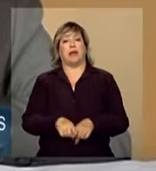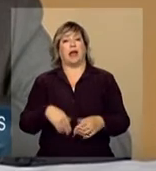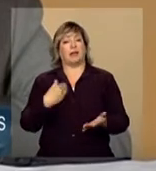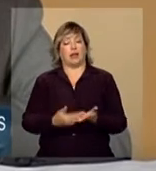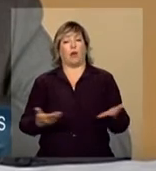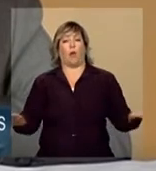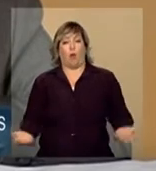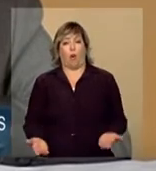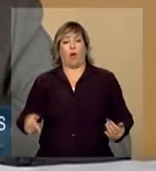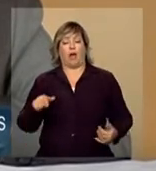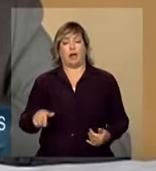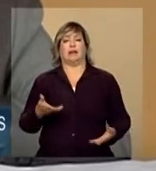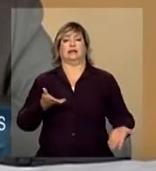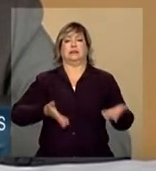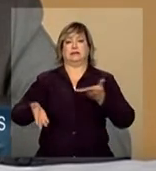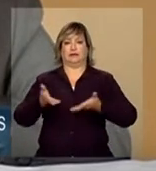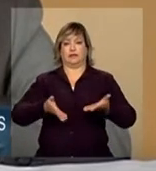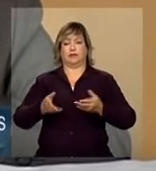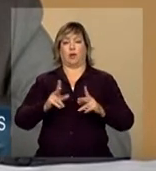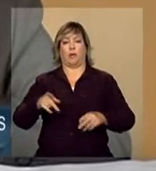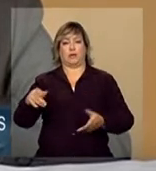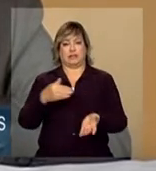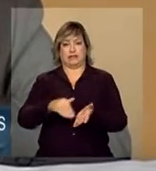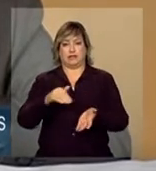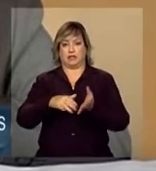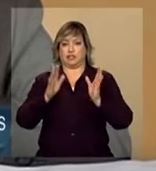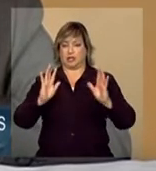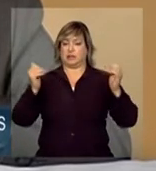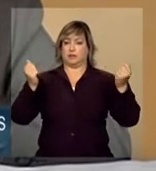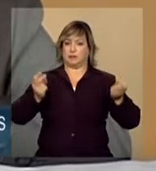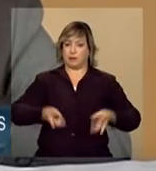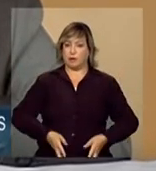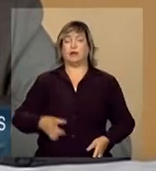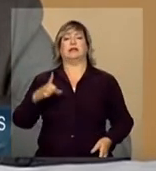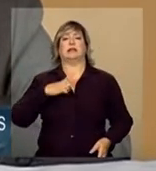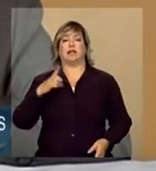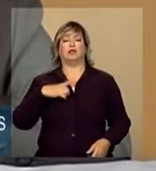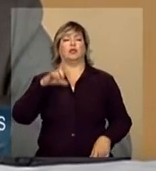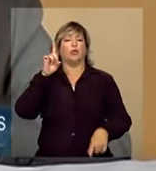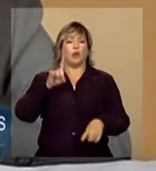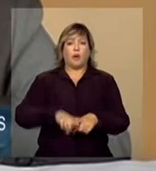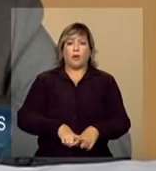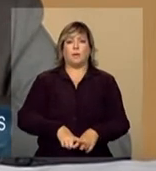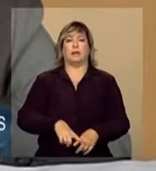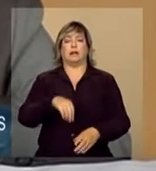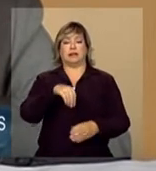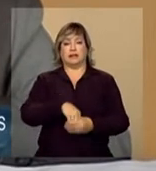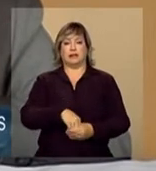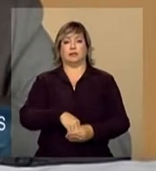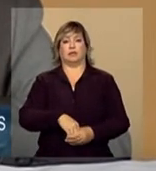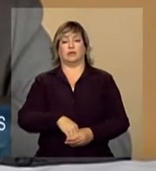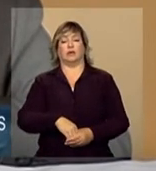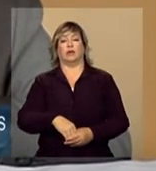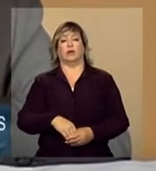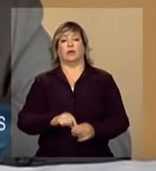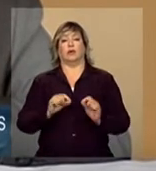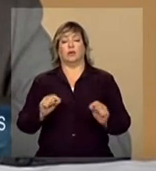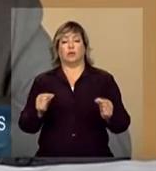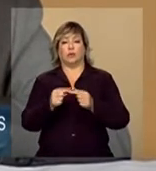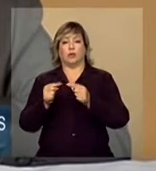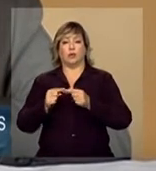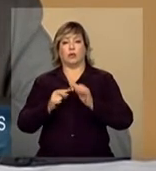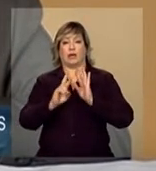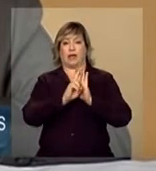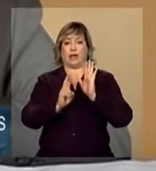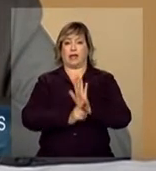os serviços, como o secretário já comentou, estão totalmente dentro das especificações da FIFA,